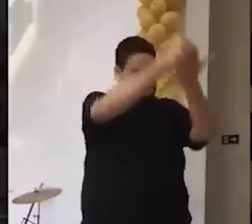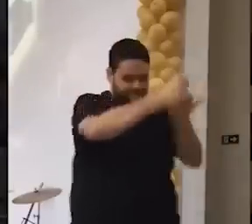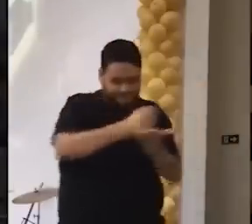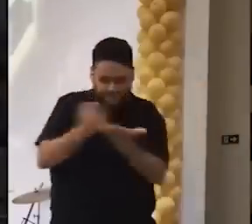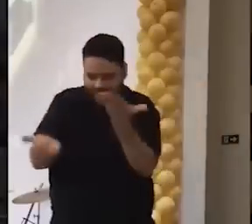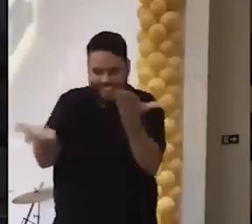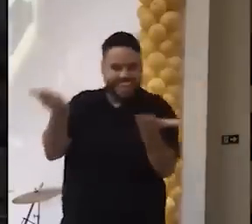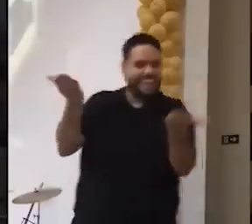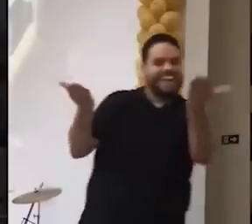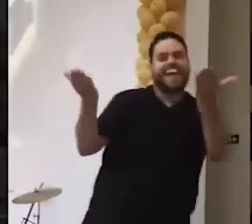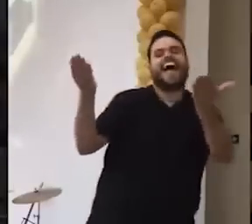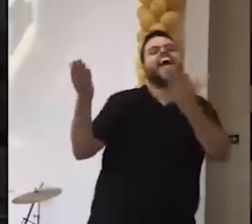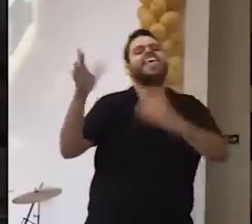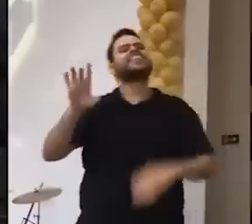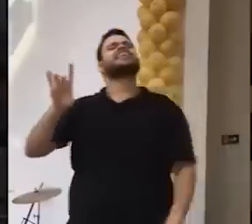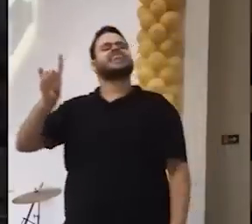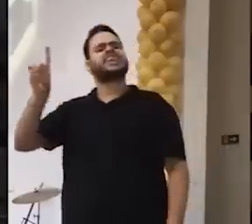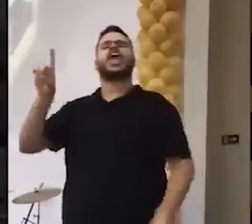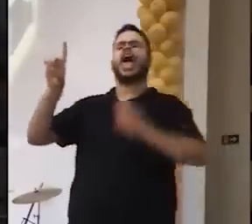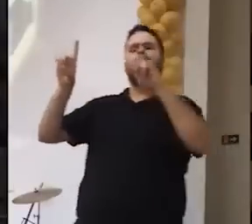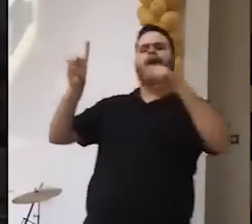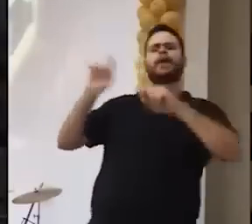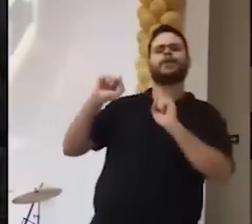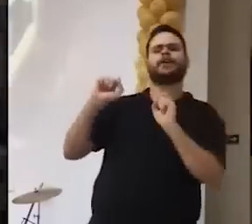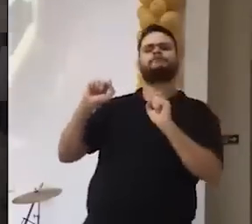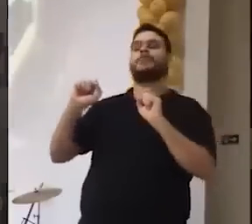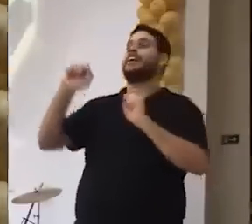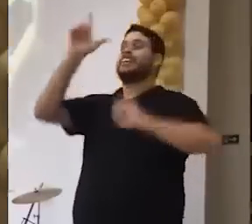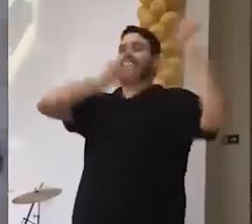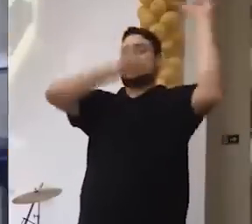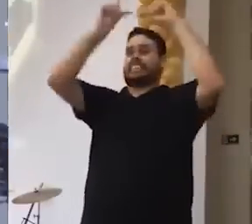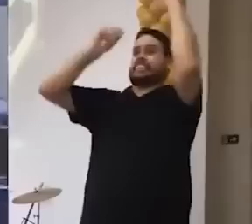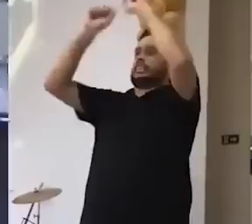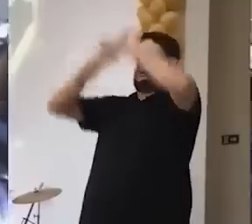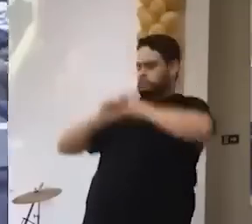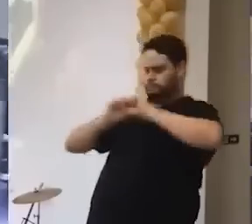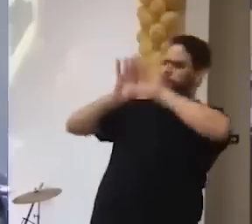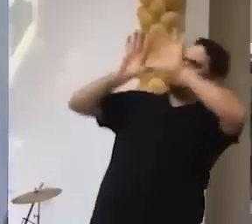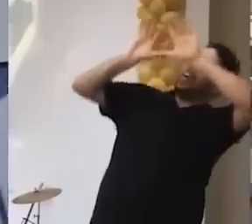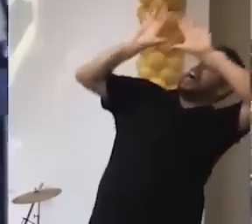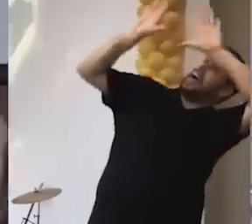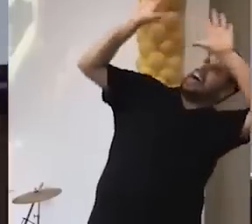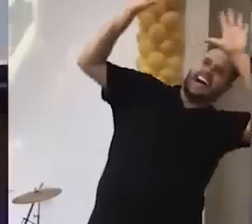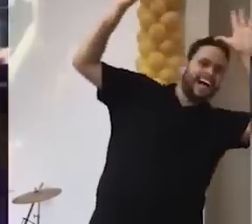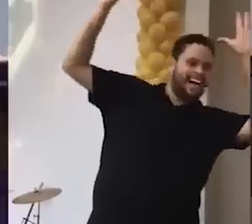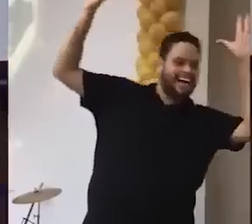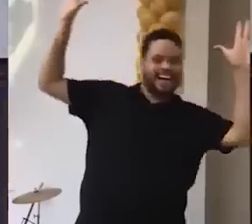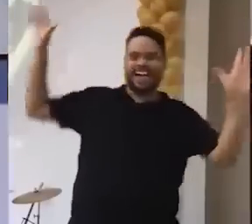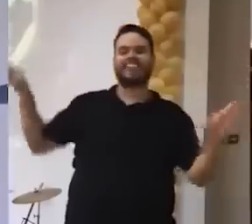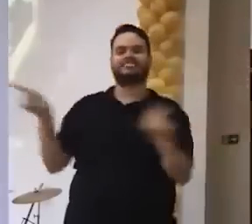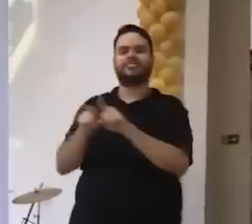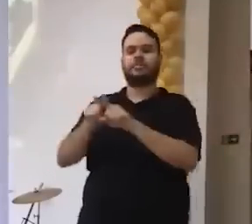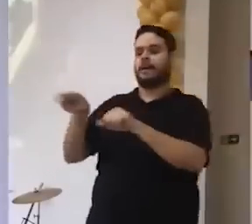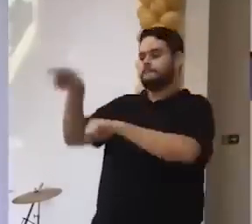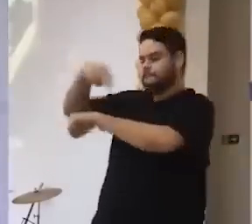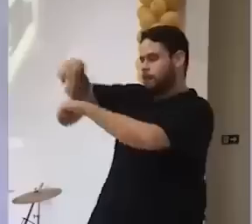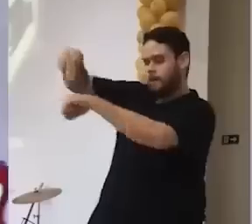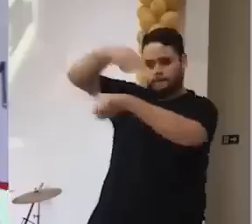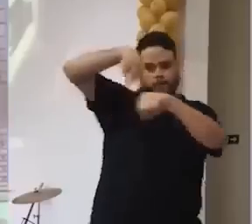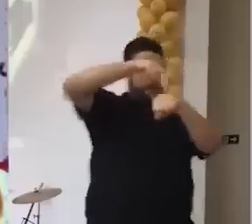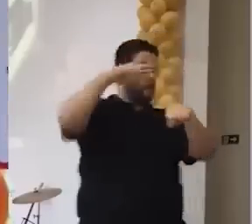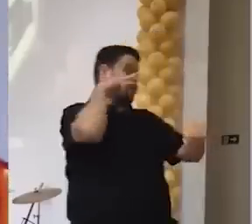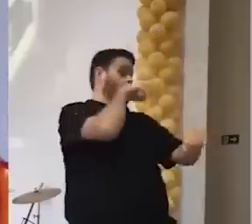céus a palmos. O seu Deus é aquele que espalha as estrelas no firmamento. O seu Deus é aquele que olha para as nações da terra e